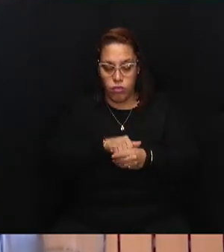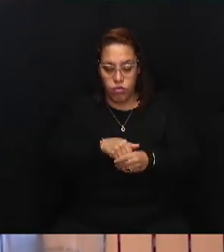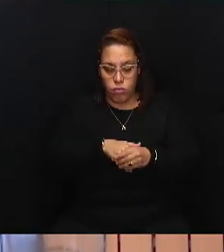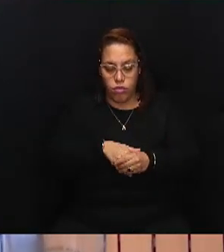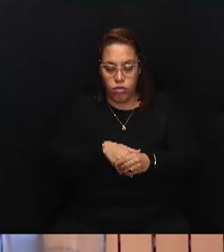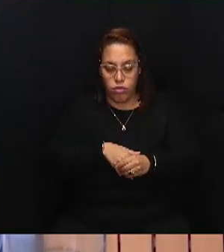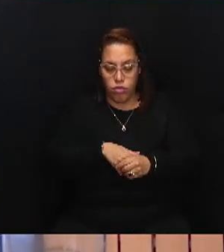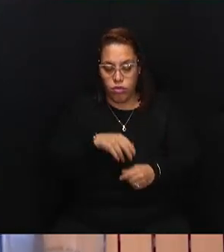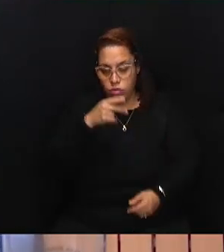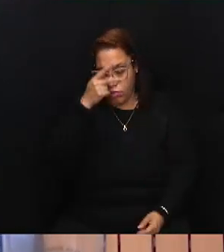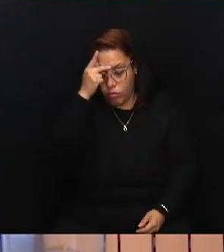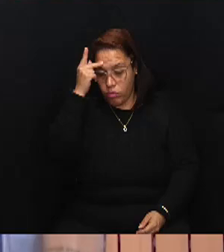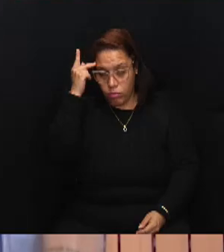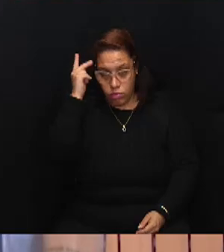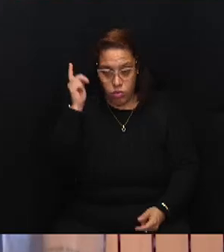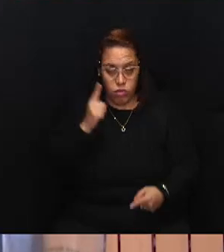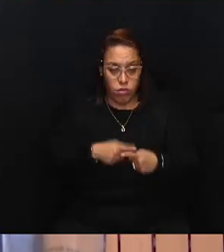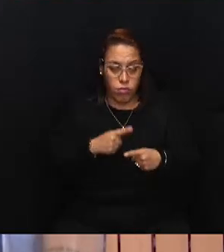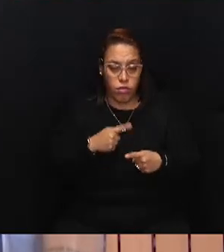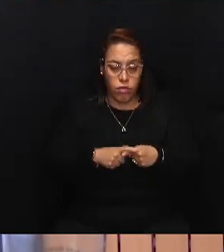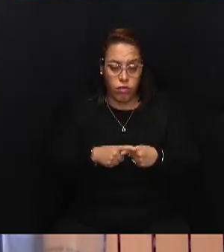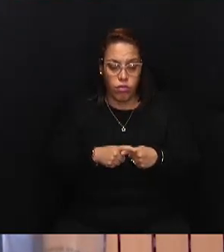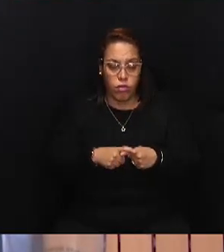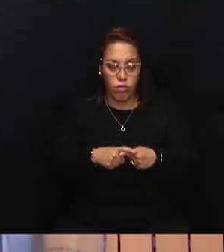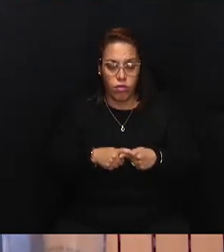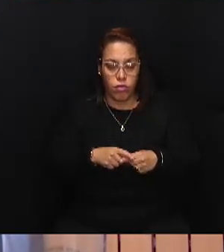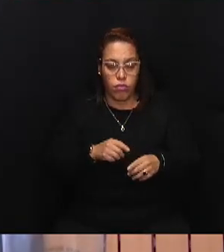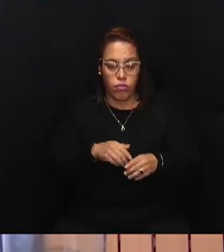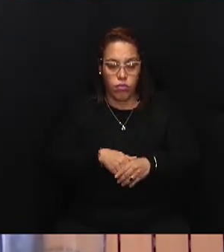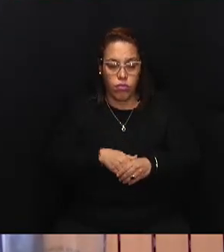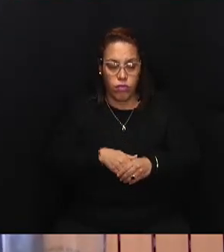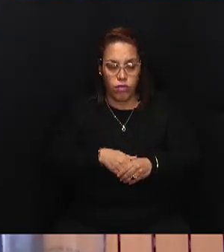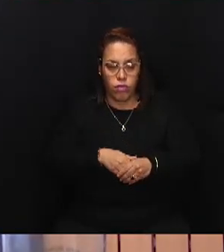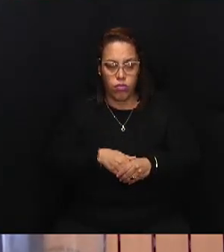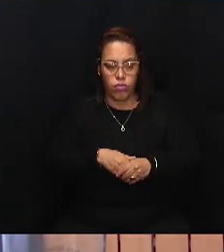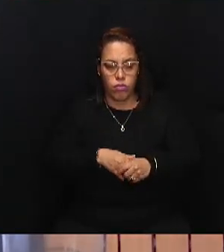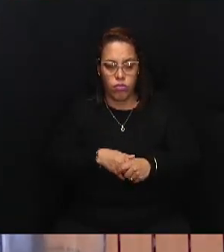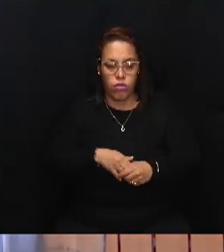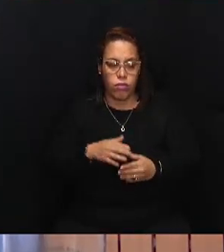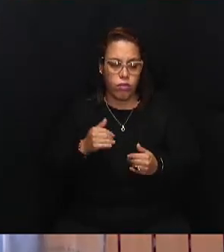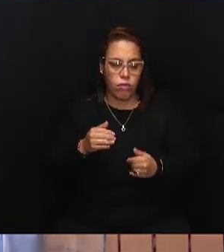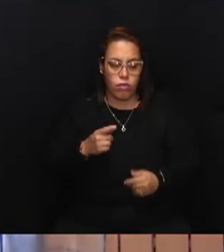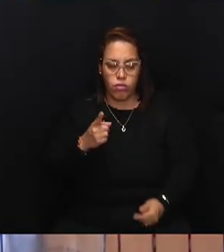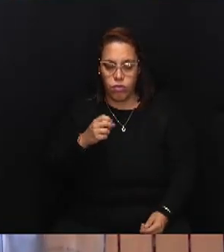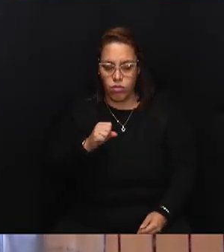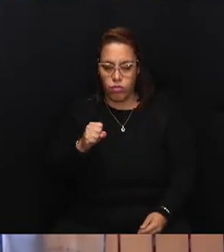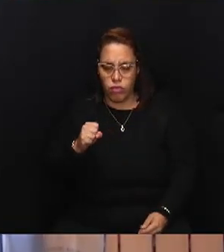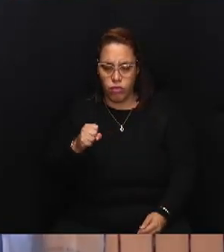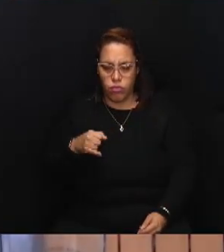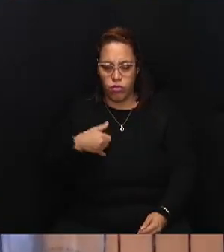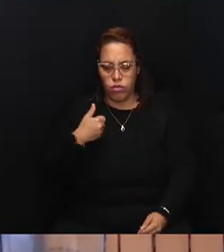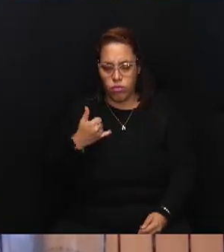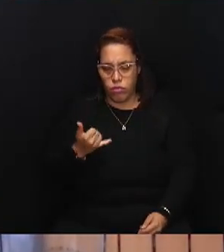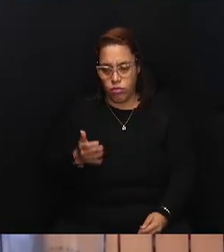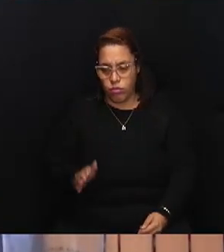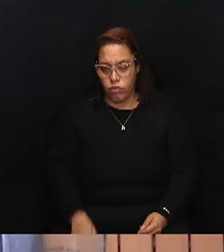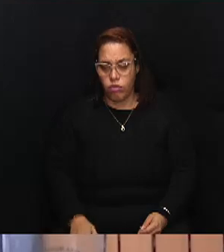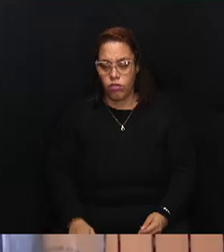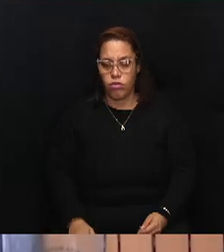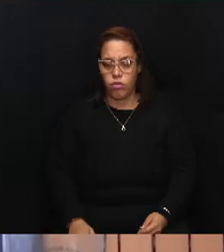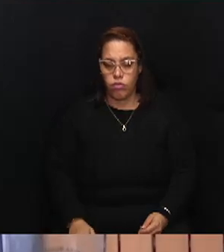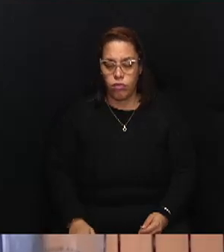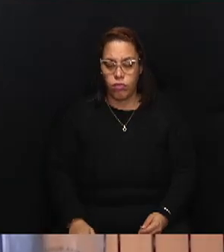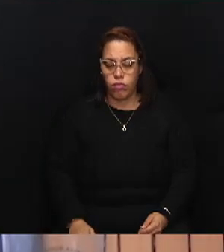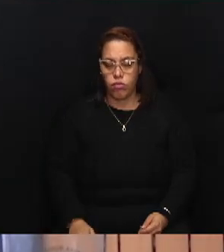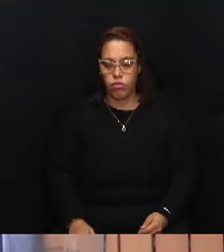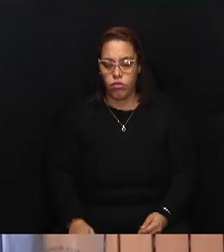país? Por quê? O voto do idoso vale como o voto de um jovem de 18 anos. É válido. E, às